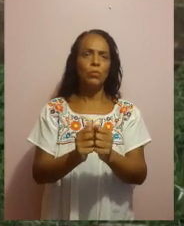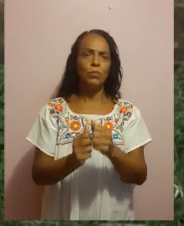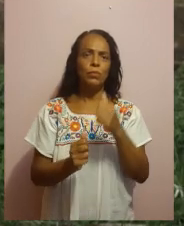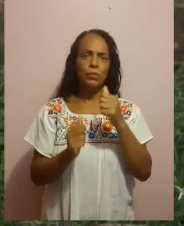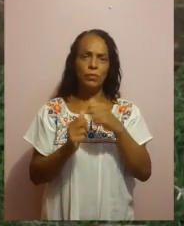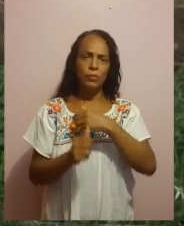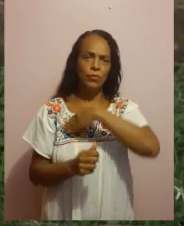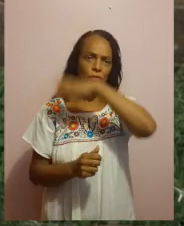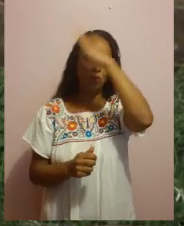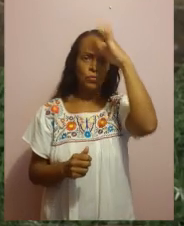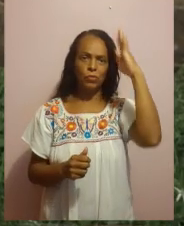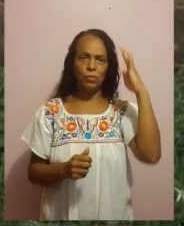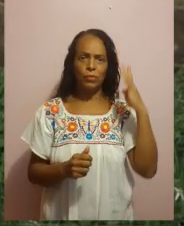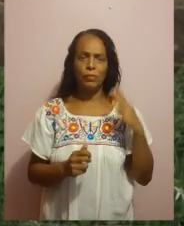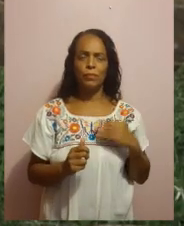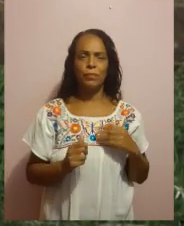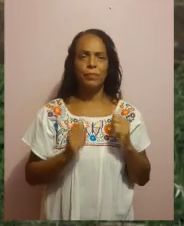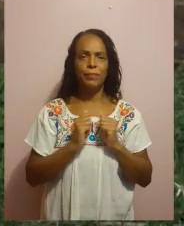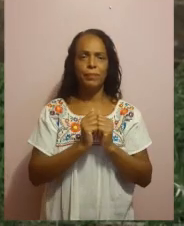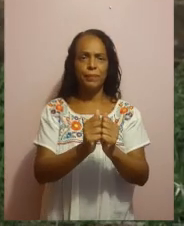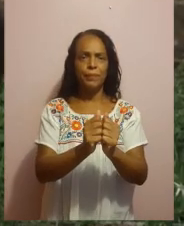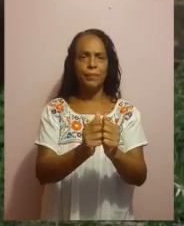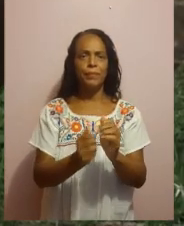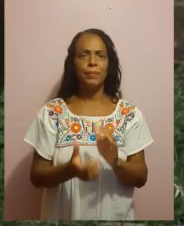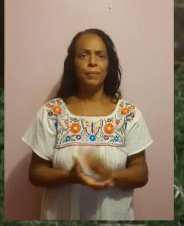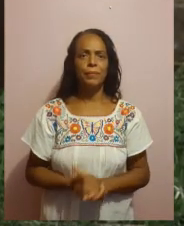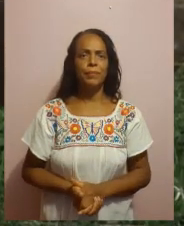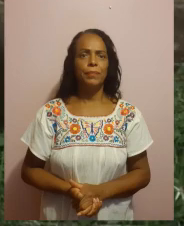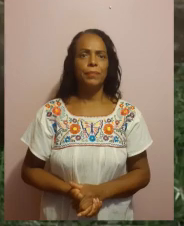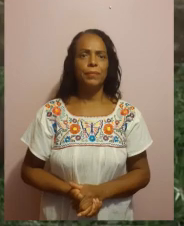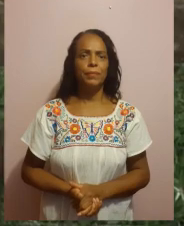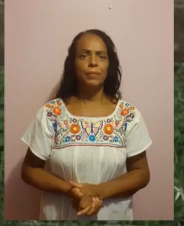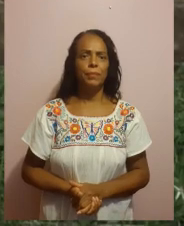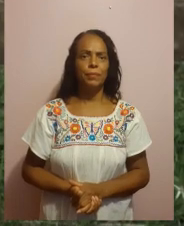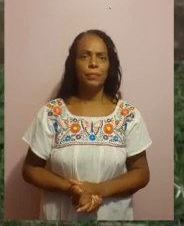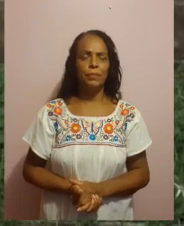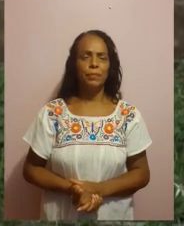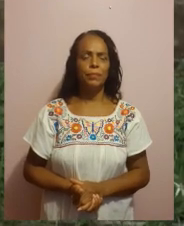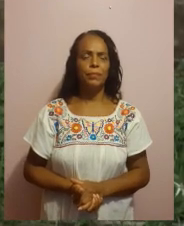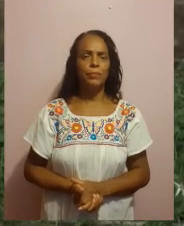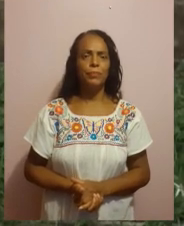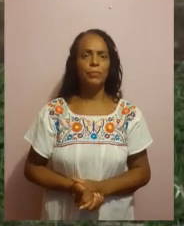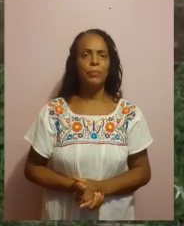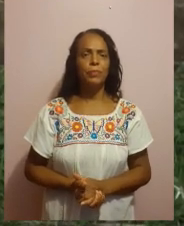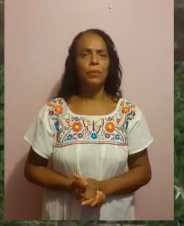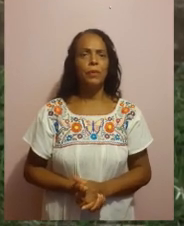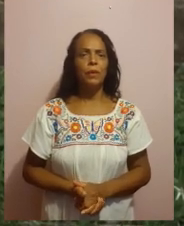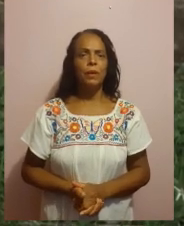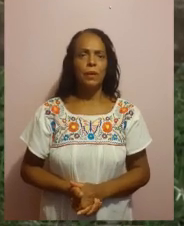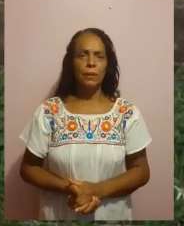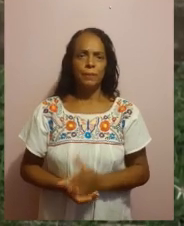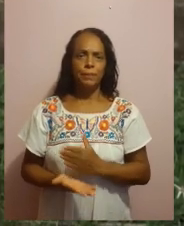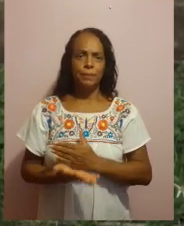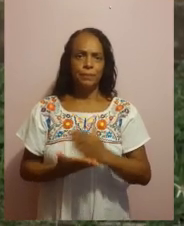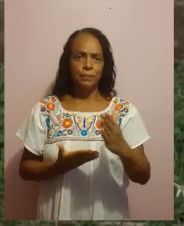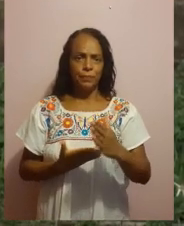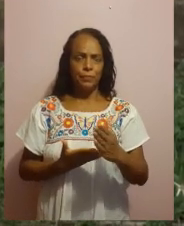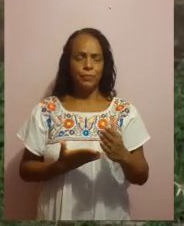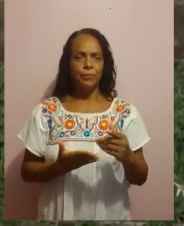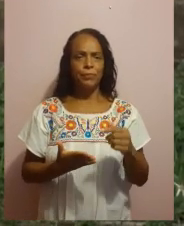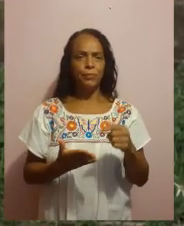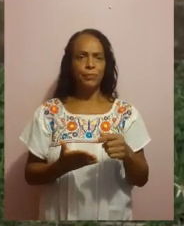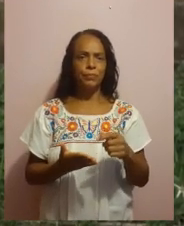junto com a Virgem Maria. Então ficou assim